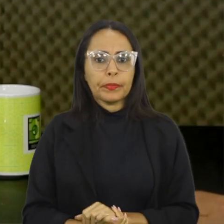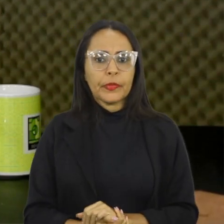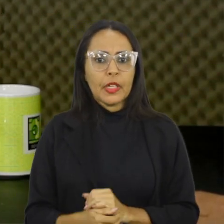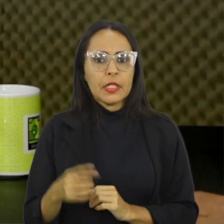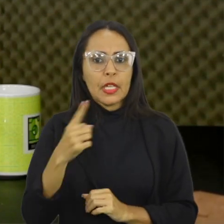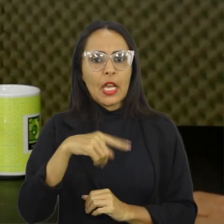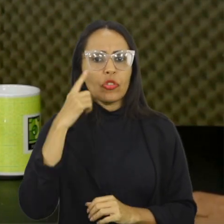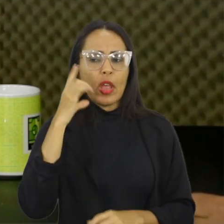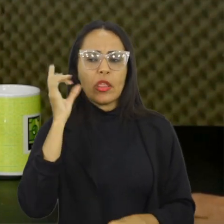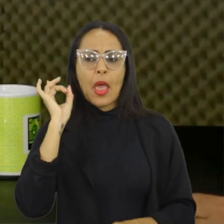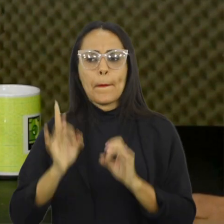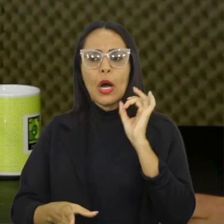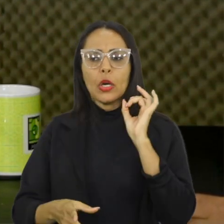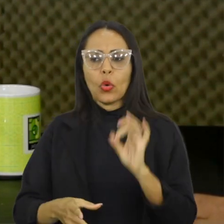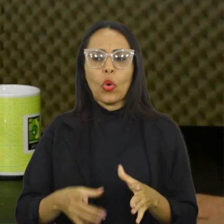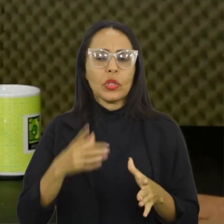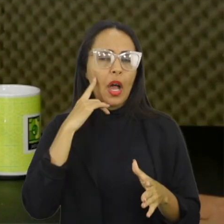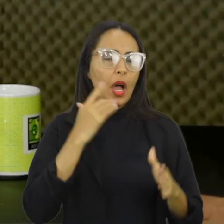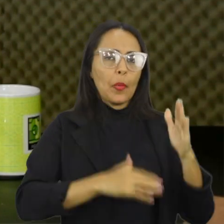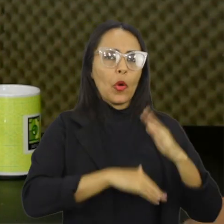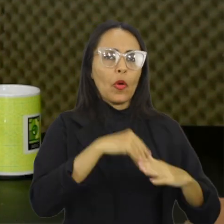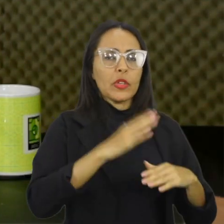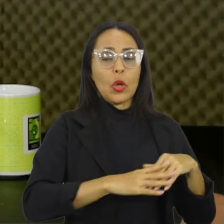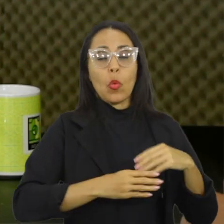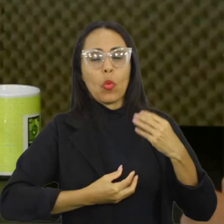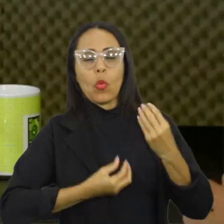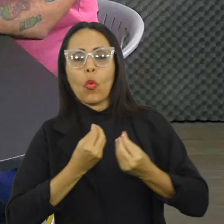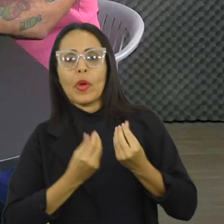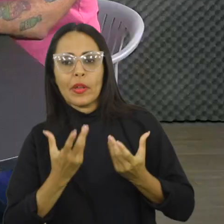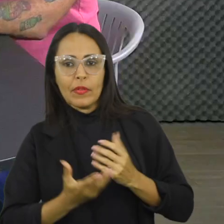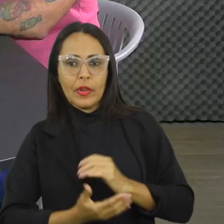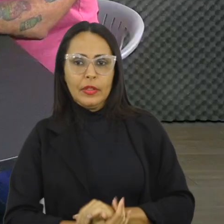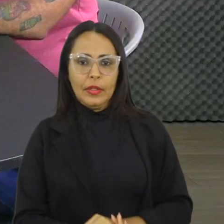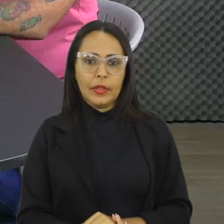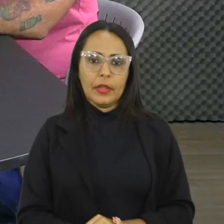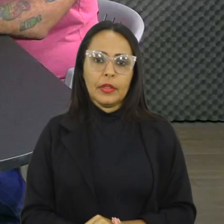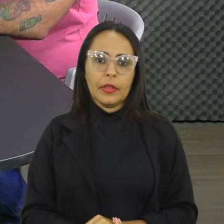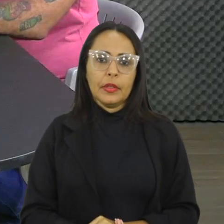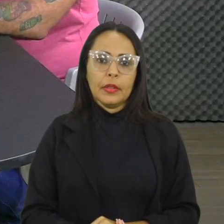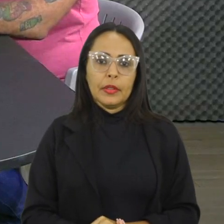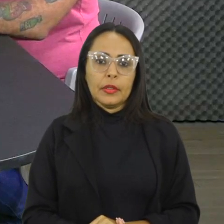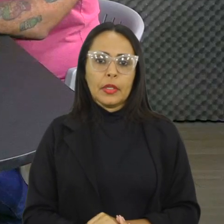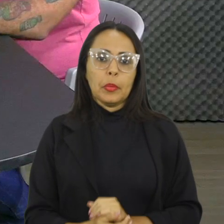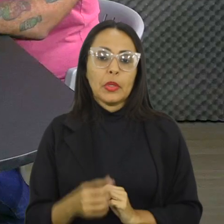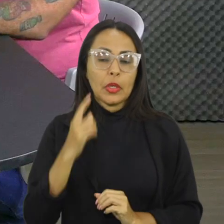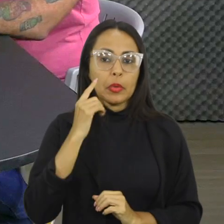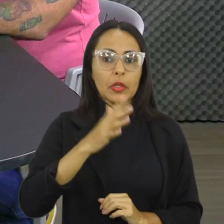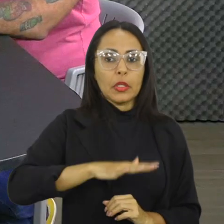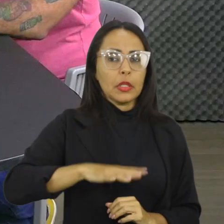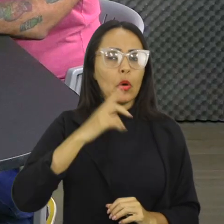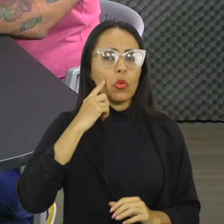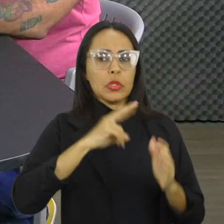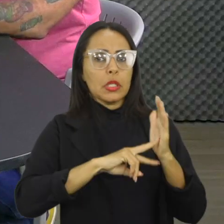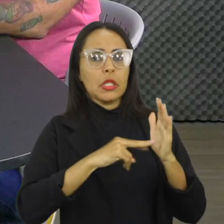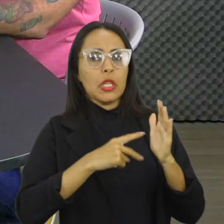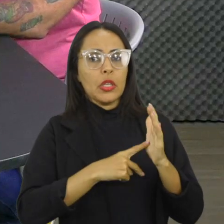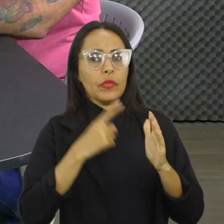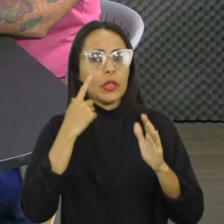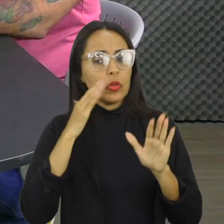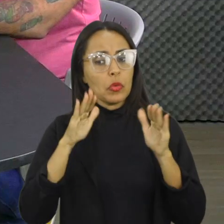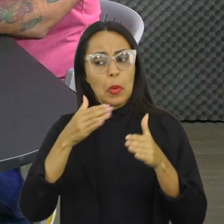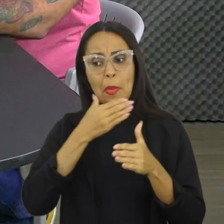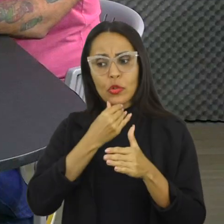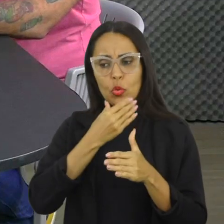Se a gente abandonar esse barco, como é que vai ser? Sim. Né? Se for um lugar dominado por homens, não significa que é um lugar